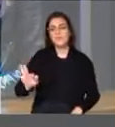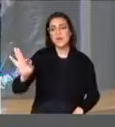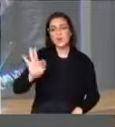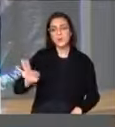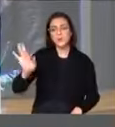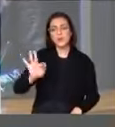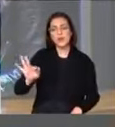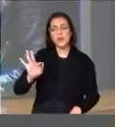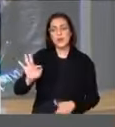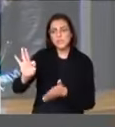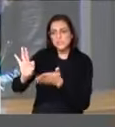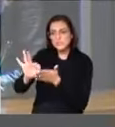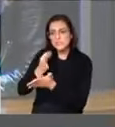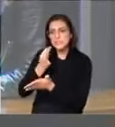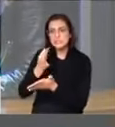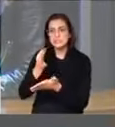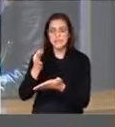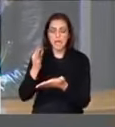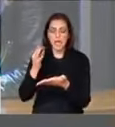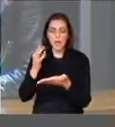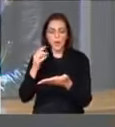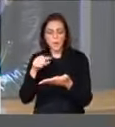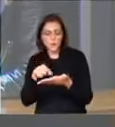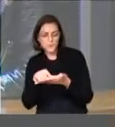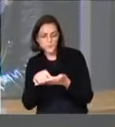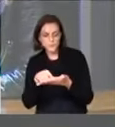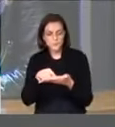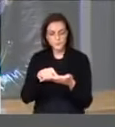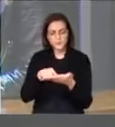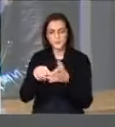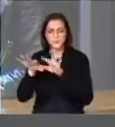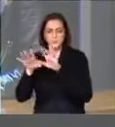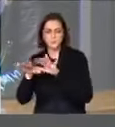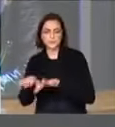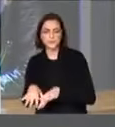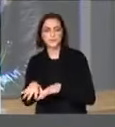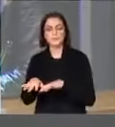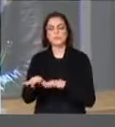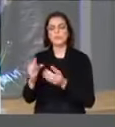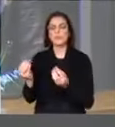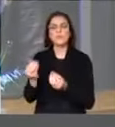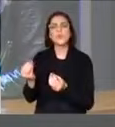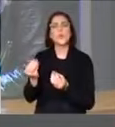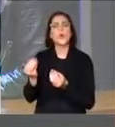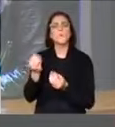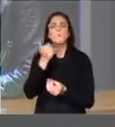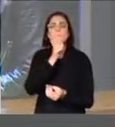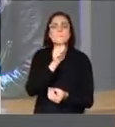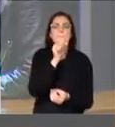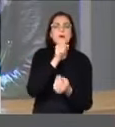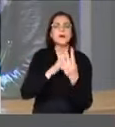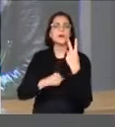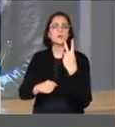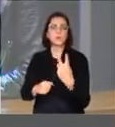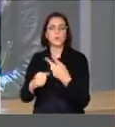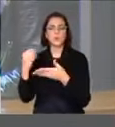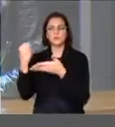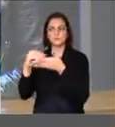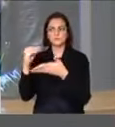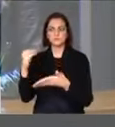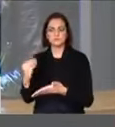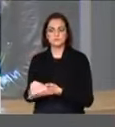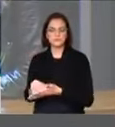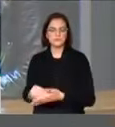lá horas procurando ver como é que resolve o problema no sistema, porque não dá para colocar duas mães. Quando a gente vai tirar o RG